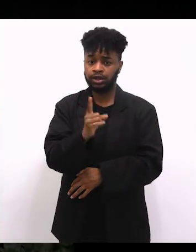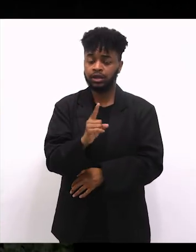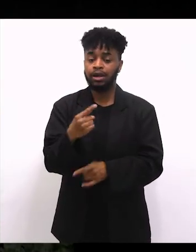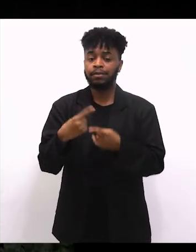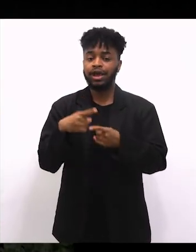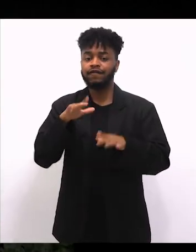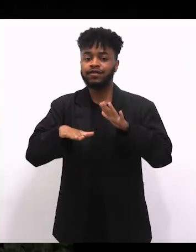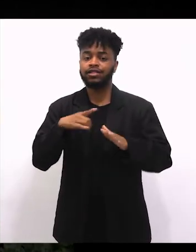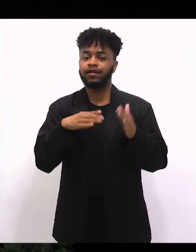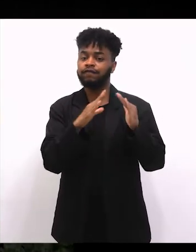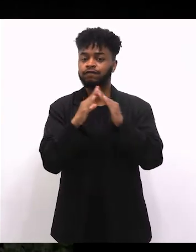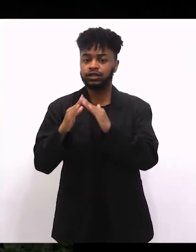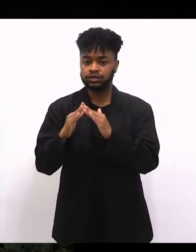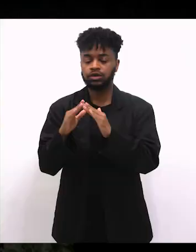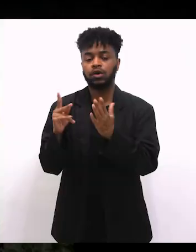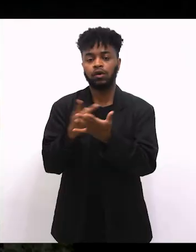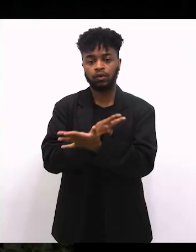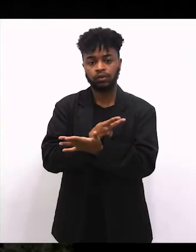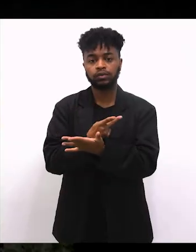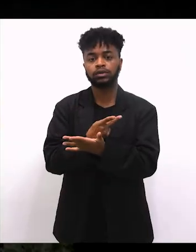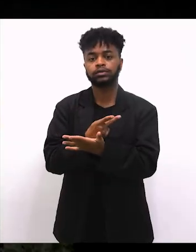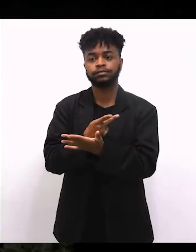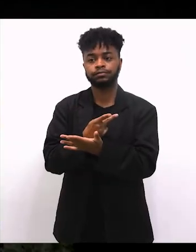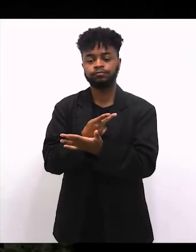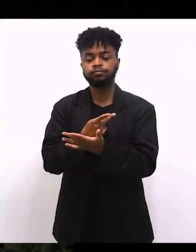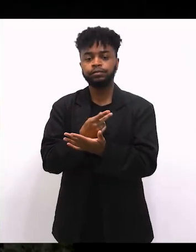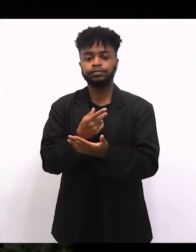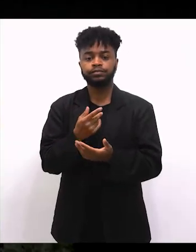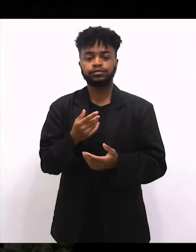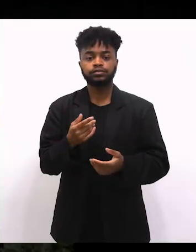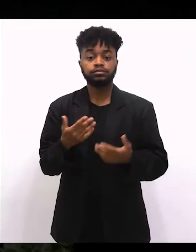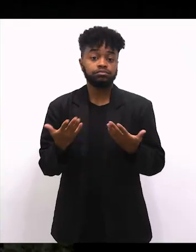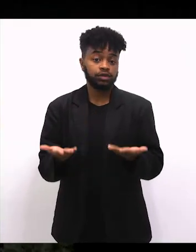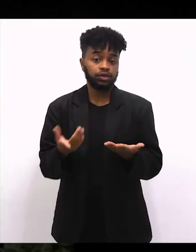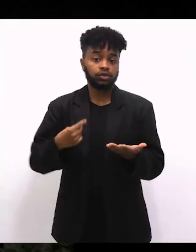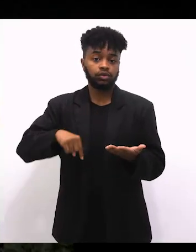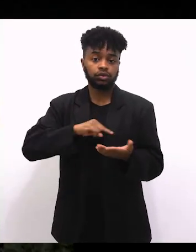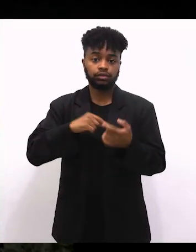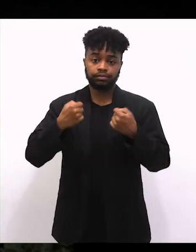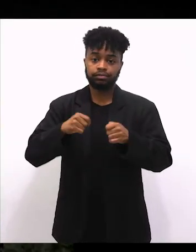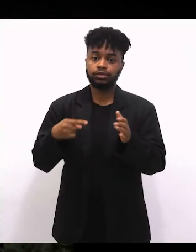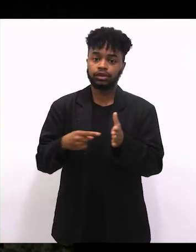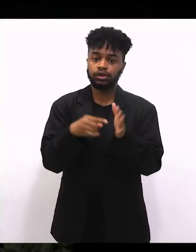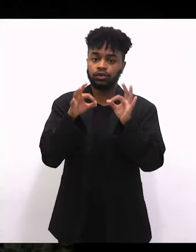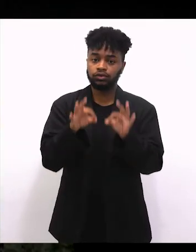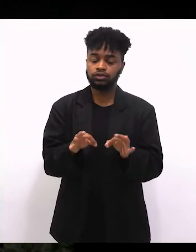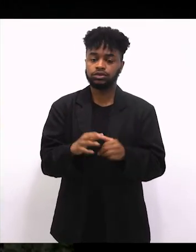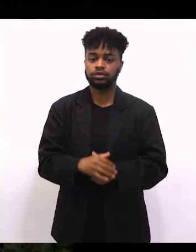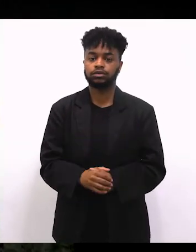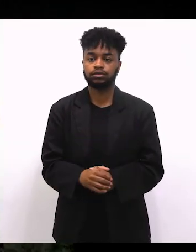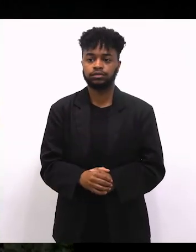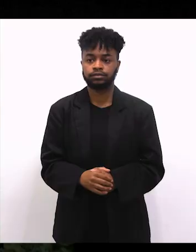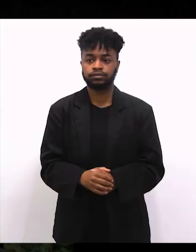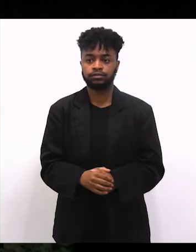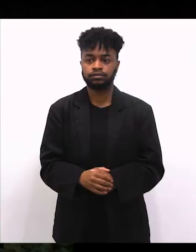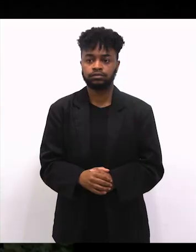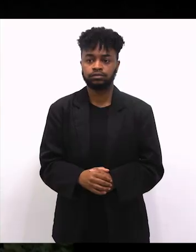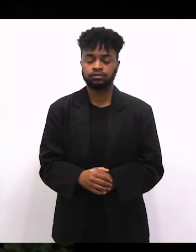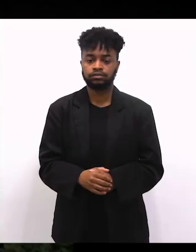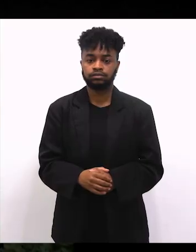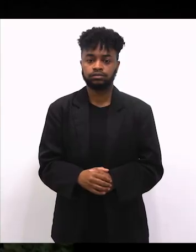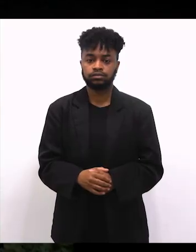muitas pessoas, vizinhos, às vezes, que têm explorado trabalhadores, então a gente precisa de denúncias, né? A gente teve